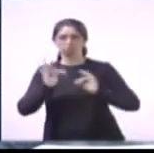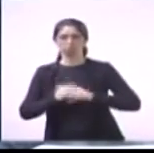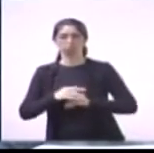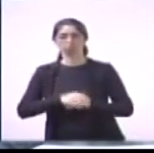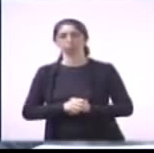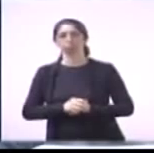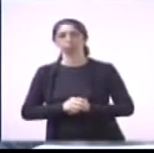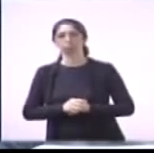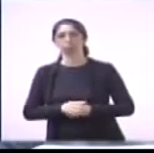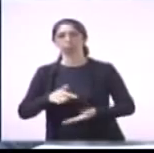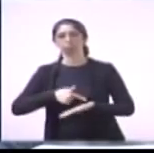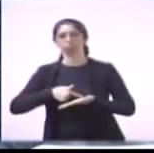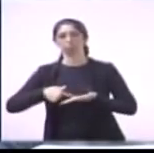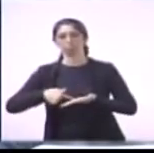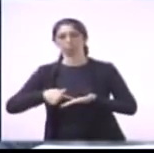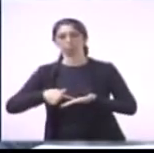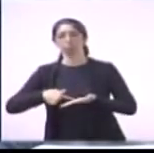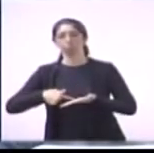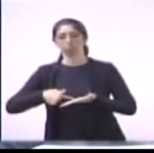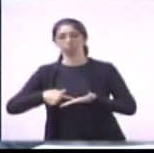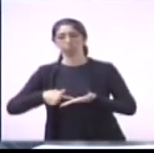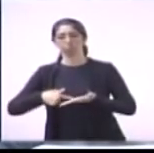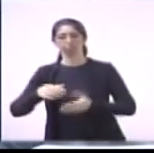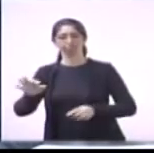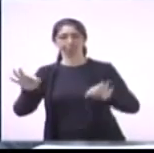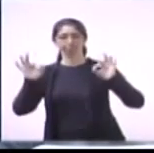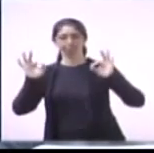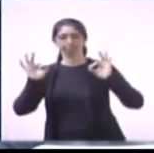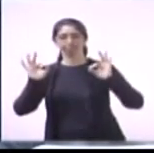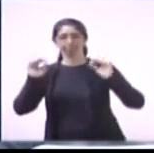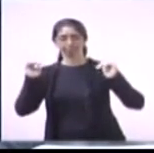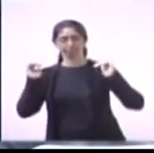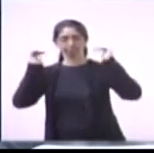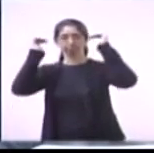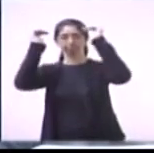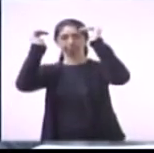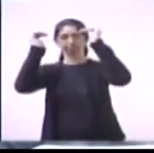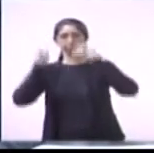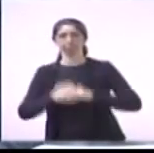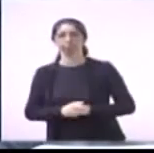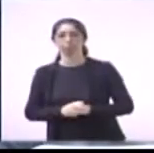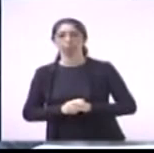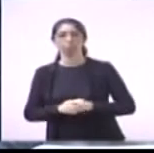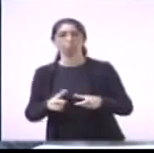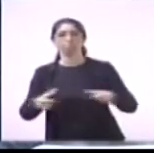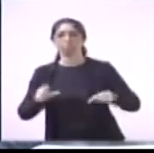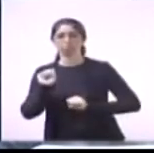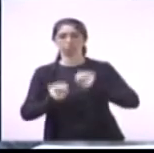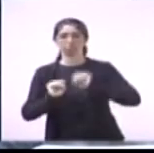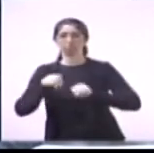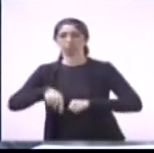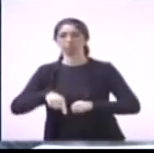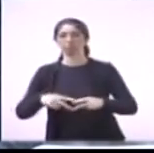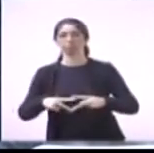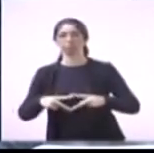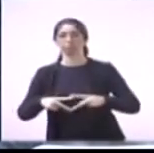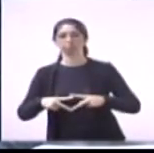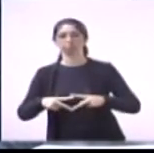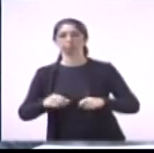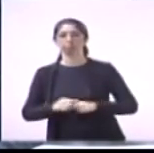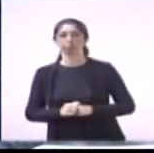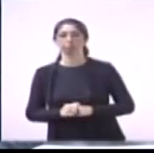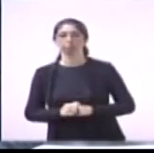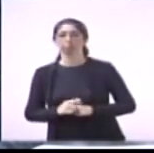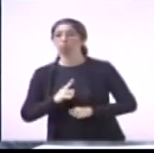e petroquímico que é top. As várias empresas instaladas aqui têm suas